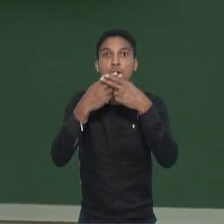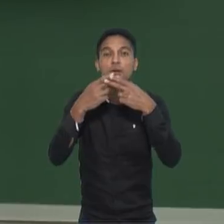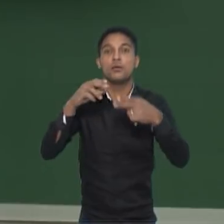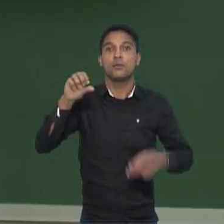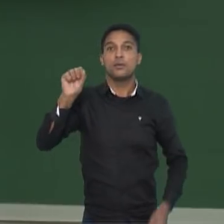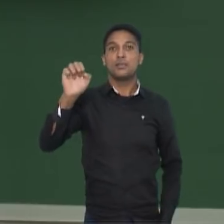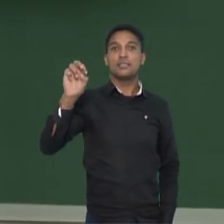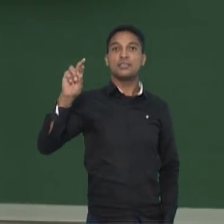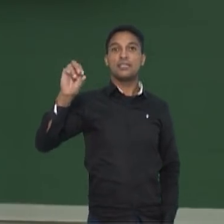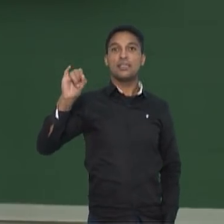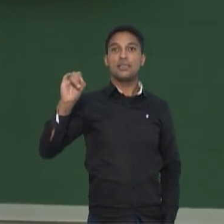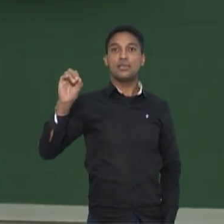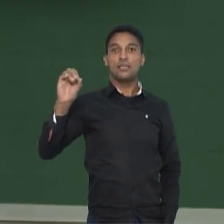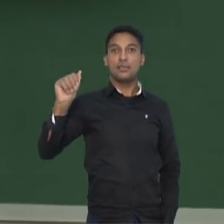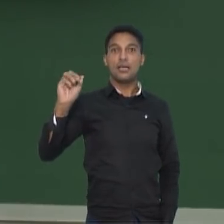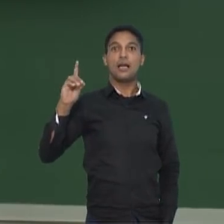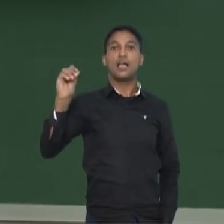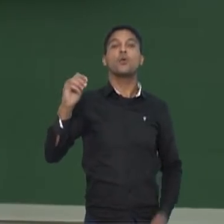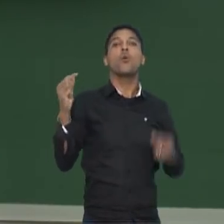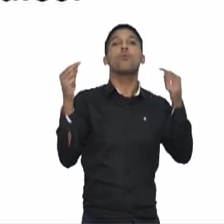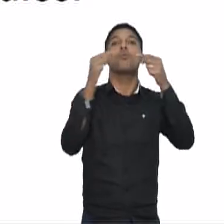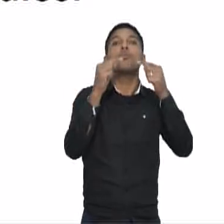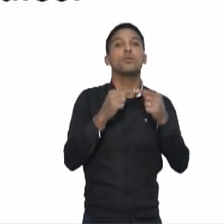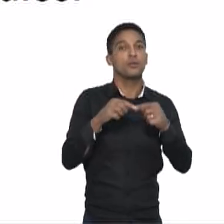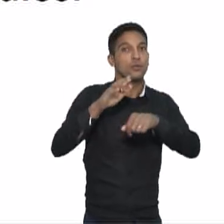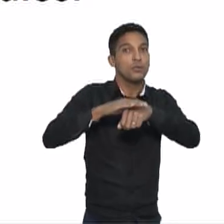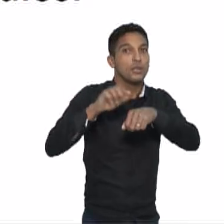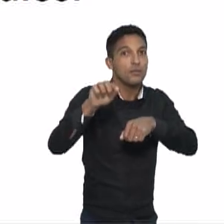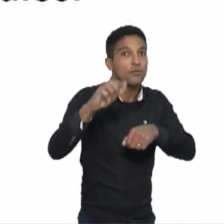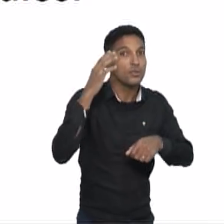Então, deixar um tempo para vocês resolverem e já retornamos.